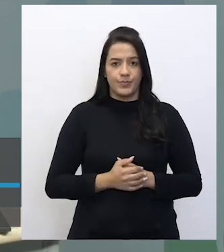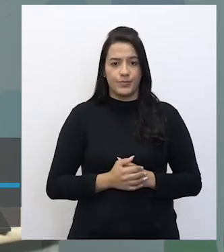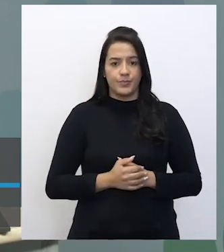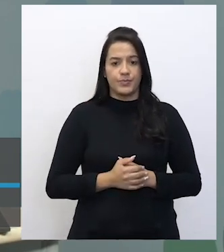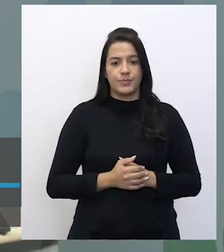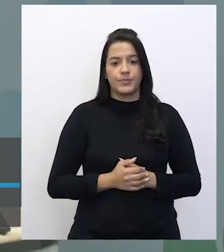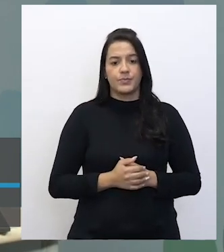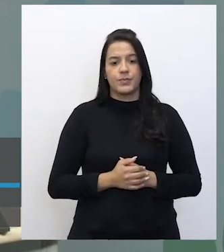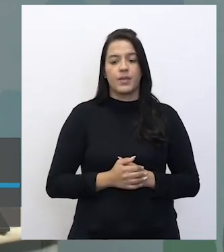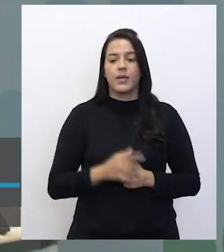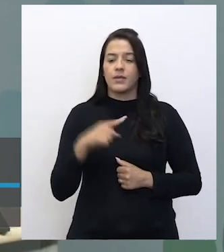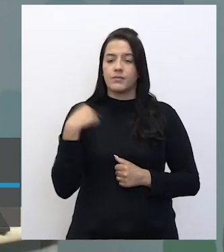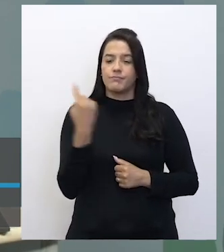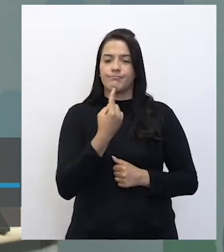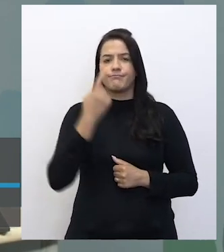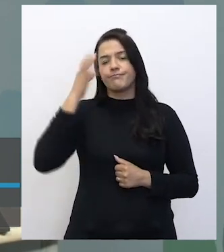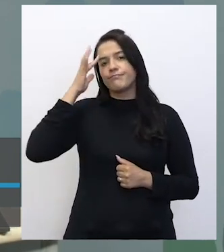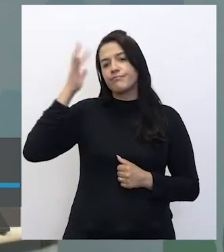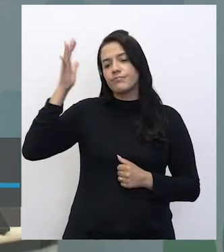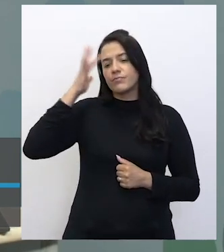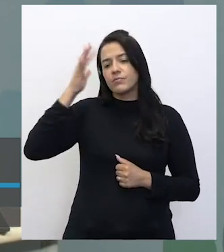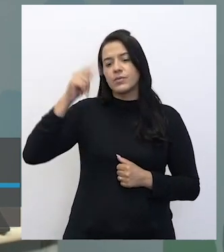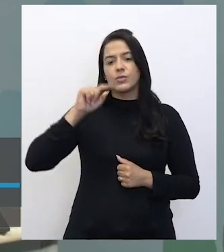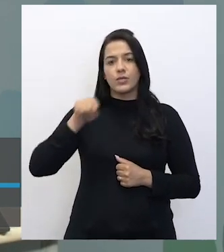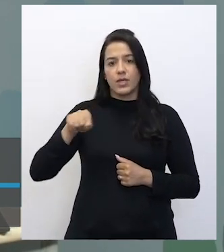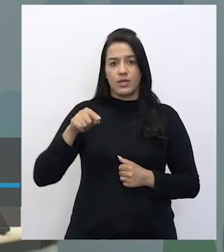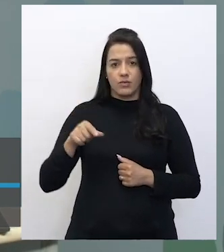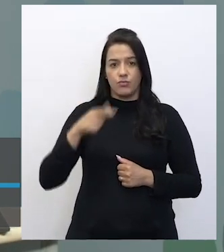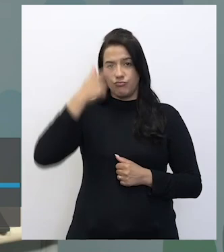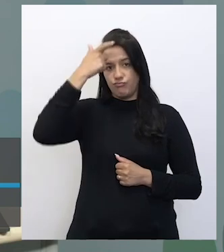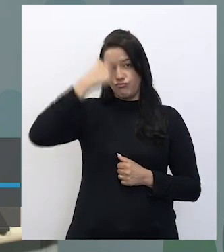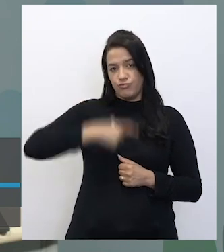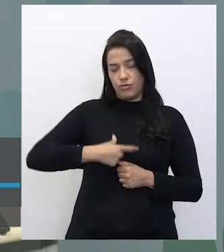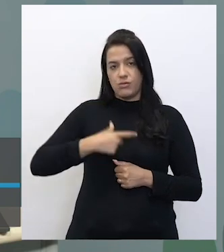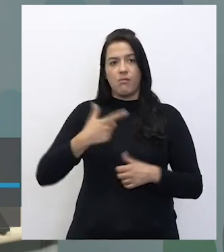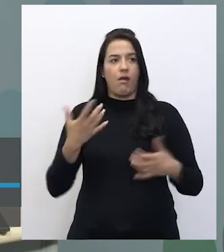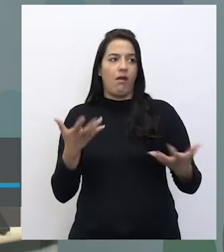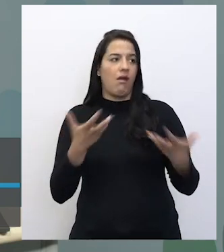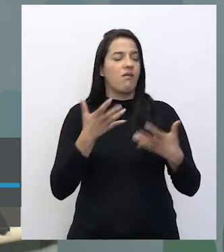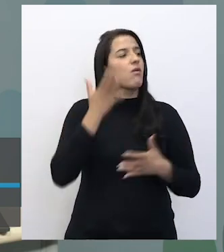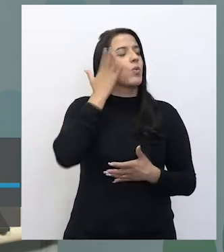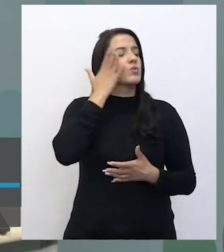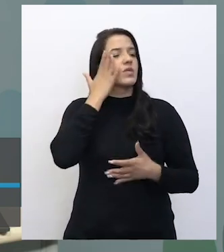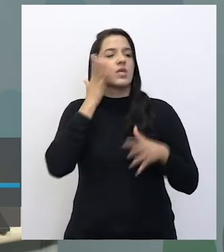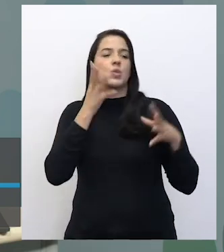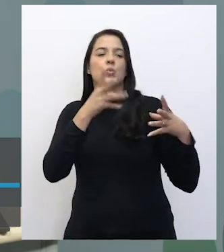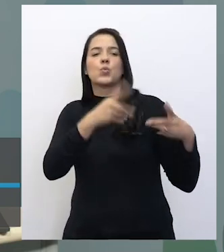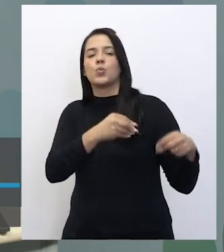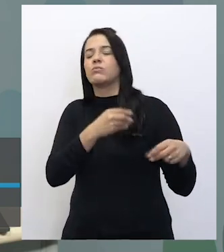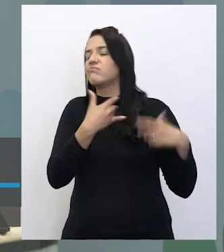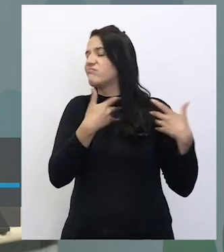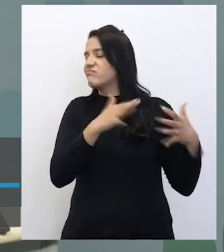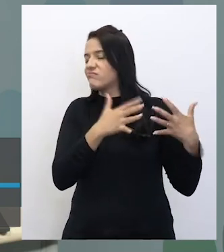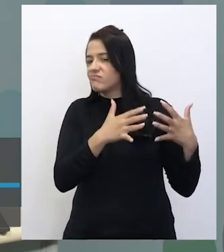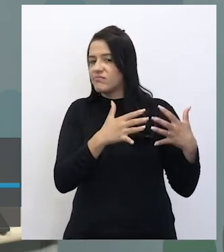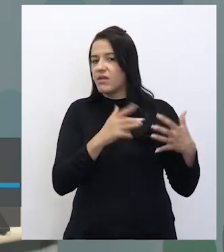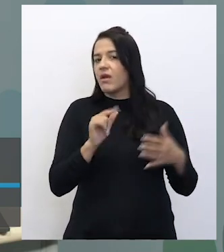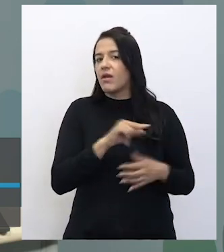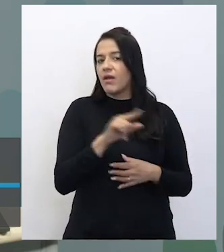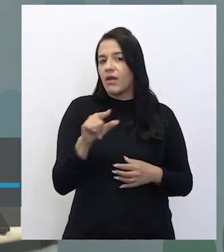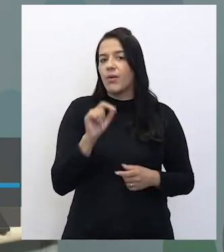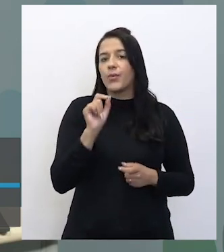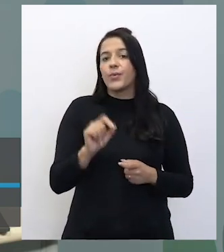aí a gente pensa então que essa postura arrogante, né, daquele ignorante que pensa que já sabe tudo, ela